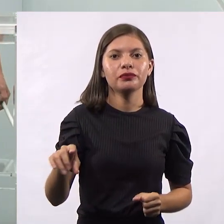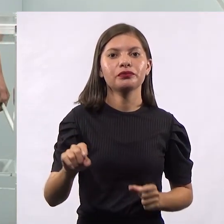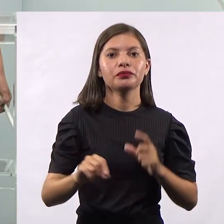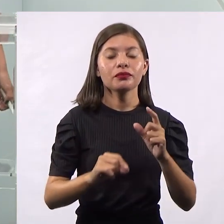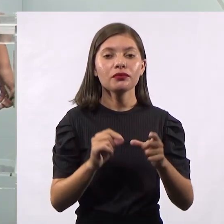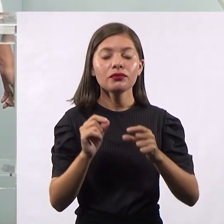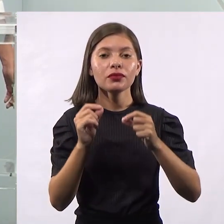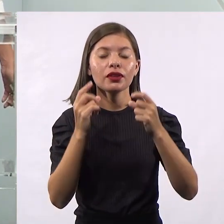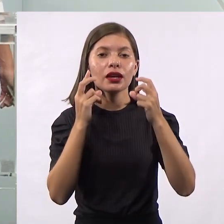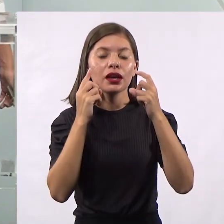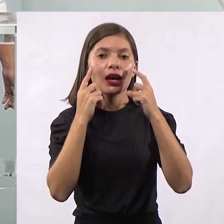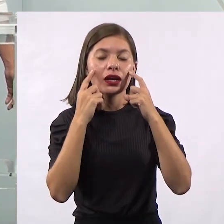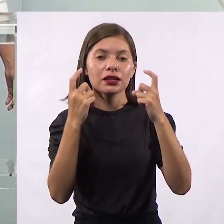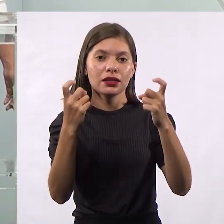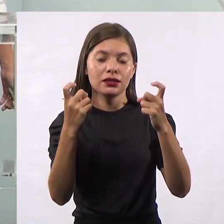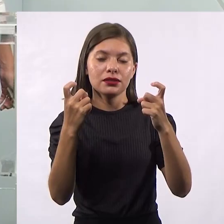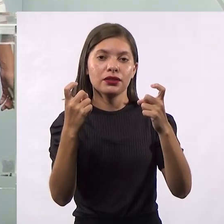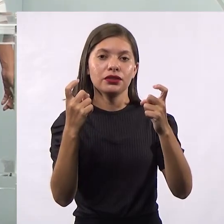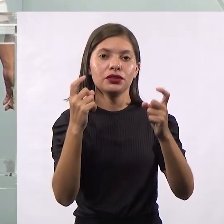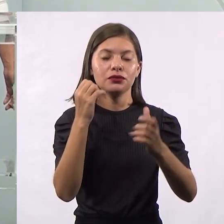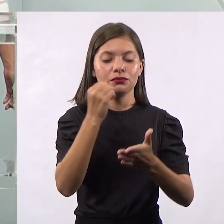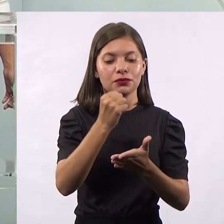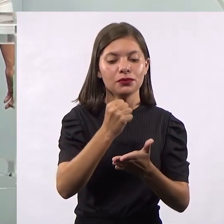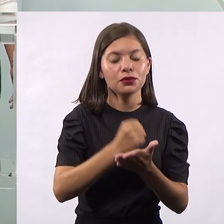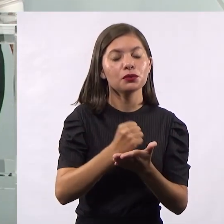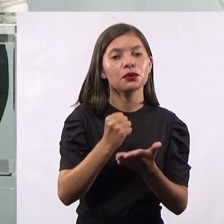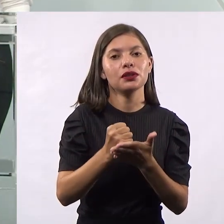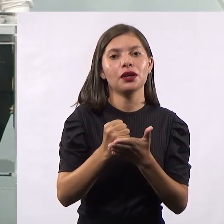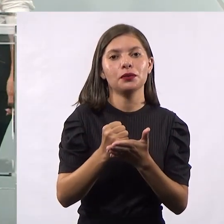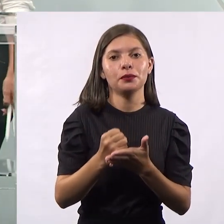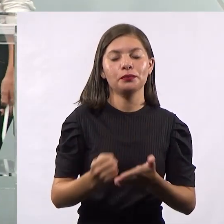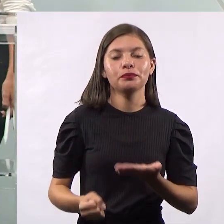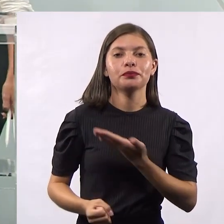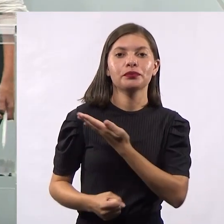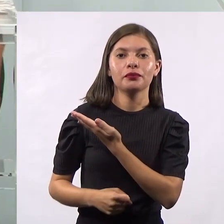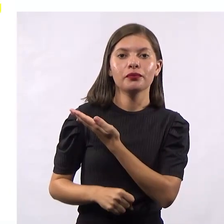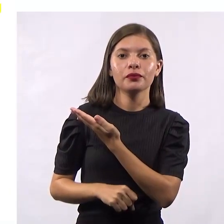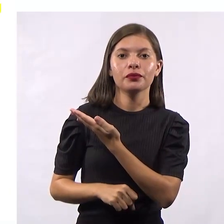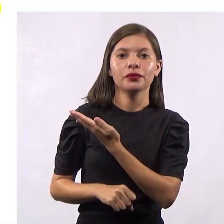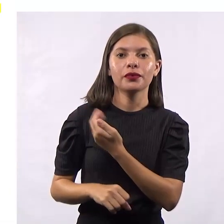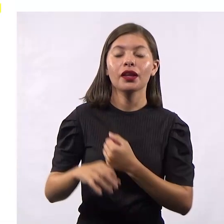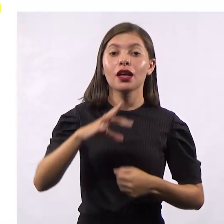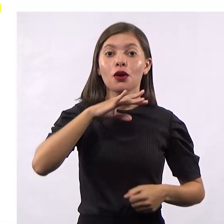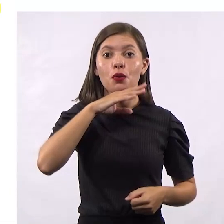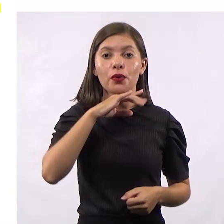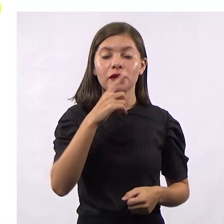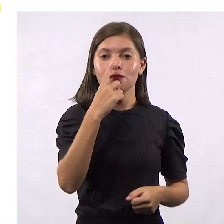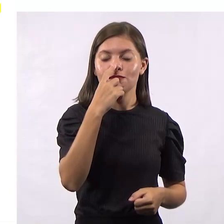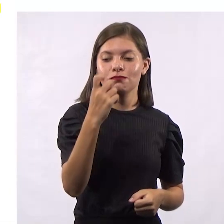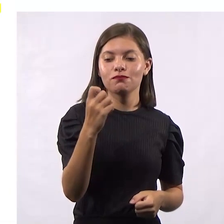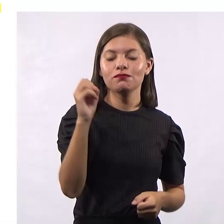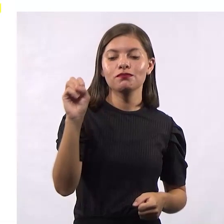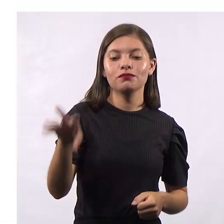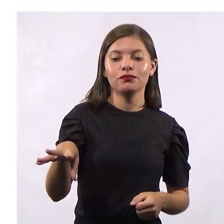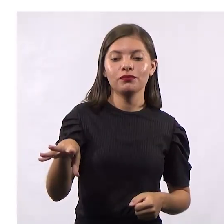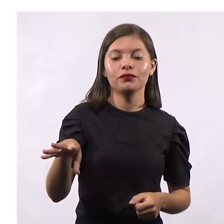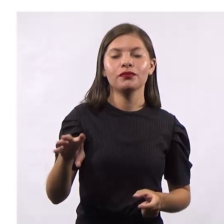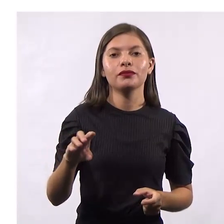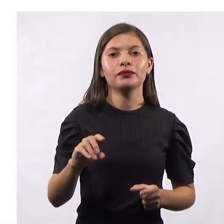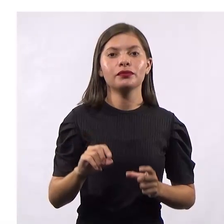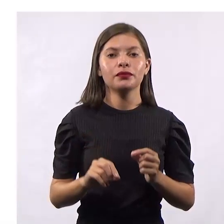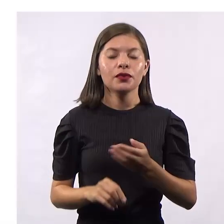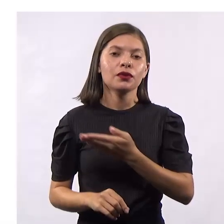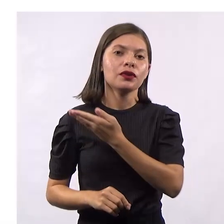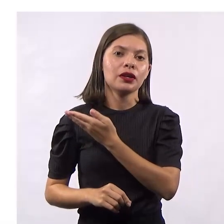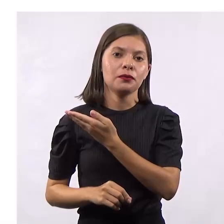isso é bastante interessante, né, no contrato de fornecimento, tá? Vamos ali. Se for ruim, já descarta. Olha